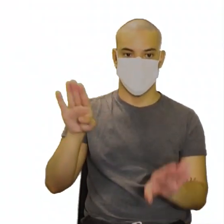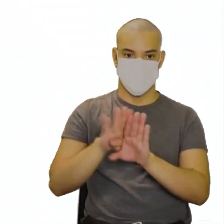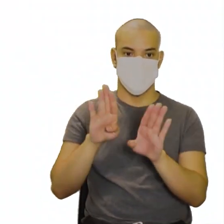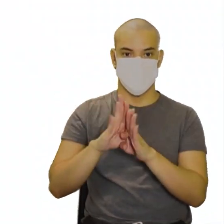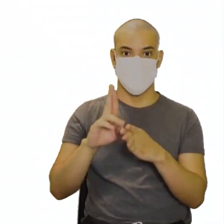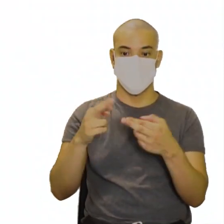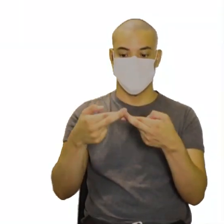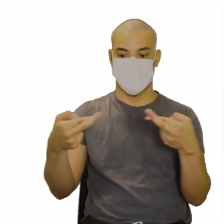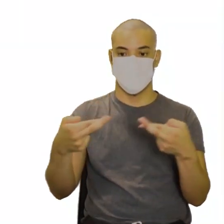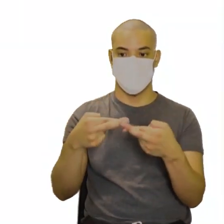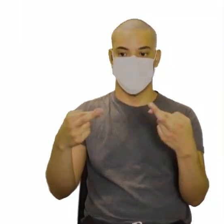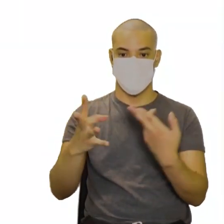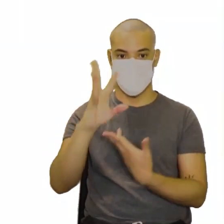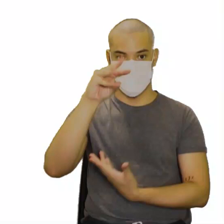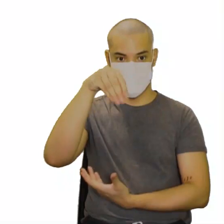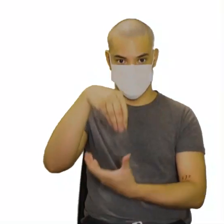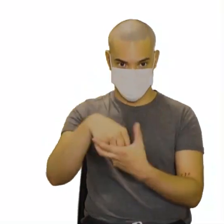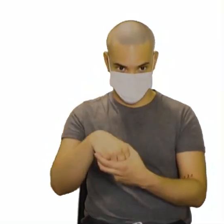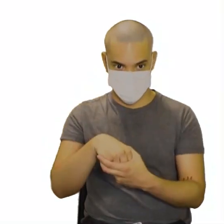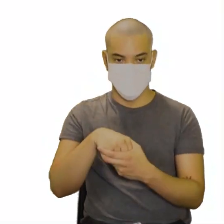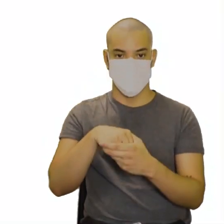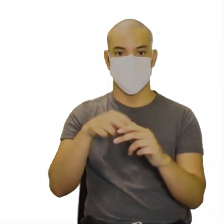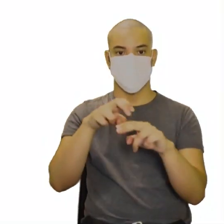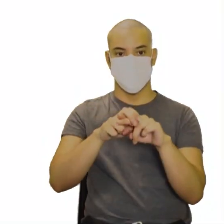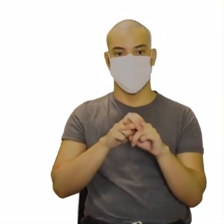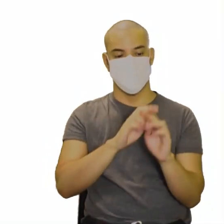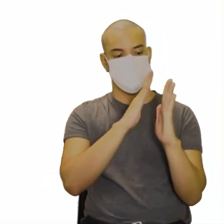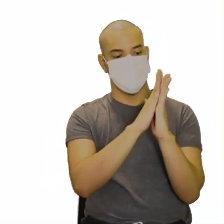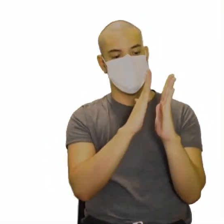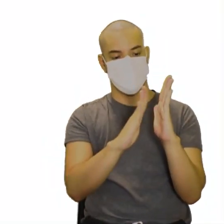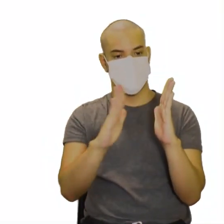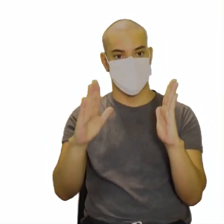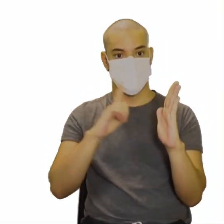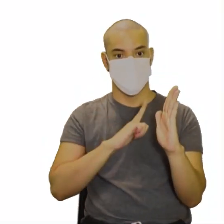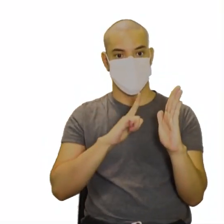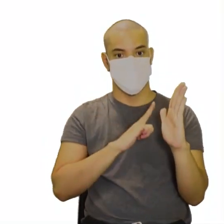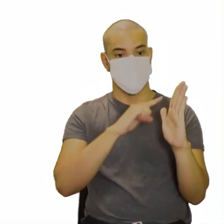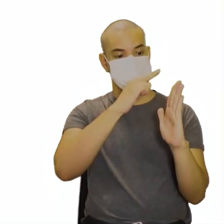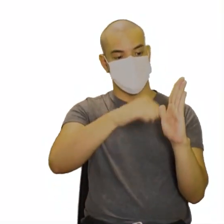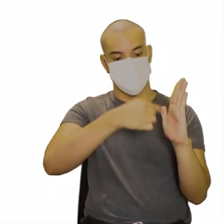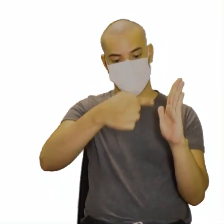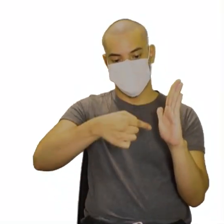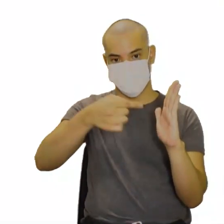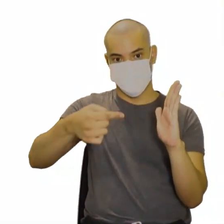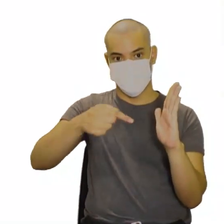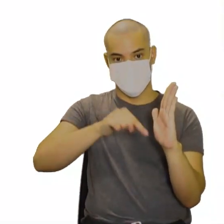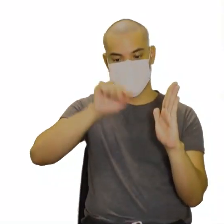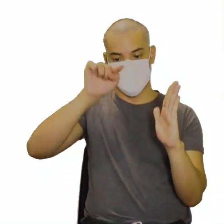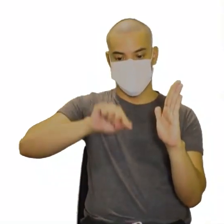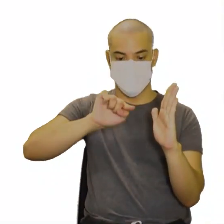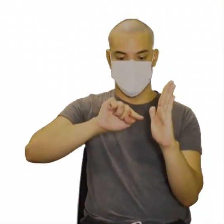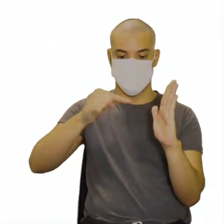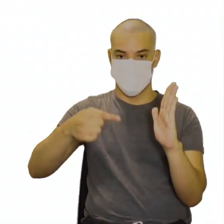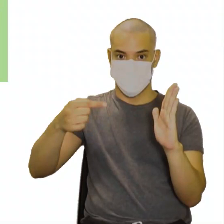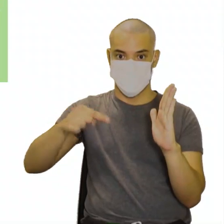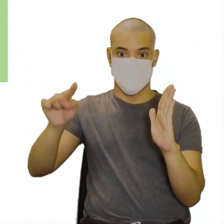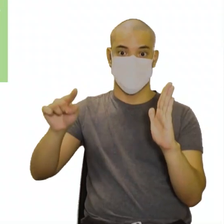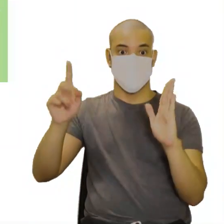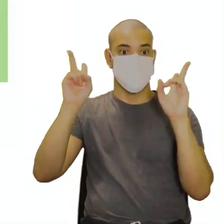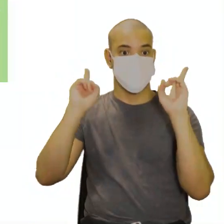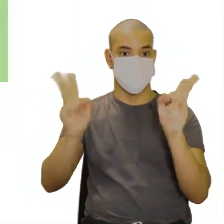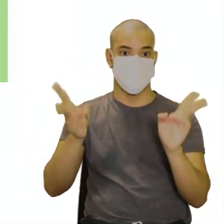nosso gerador e aqui, como ele está em série, a corrente que vai percorrer esse gerador aqui é a